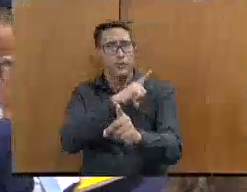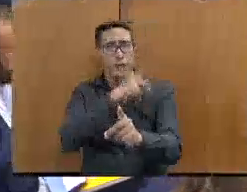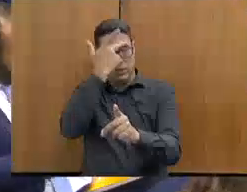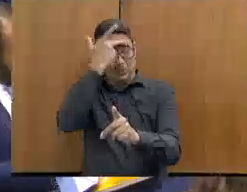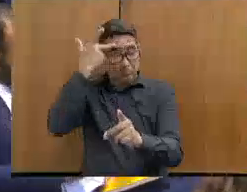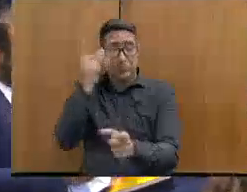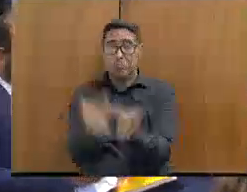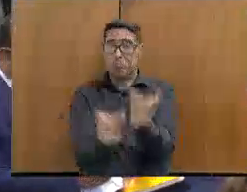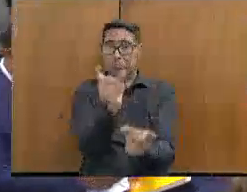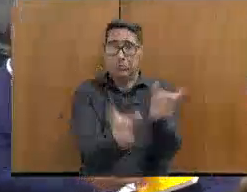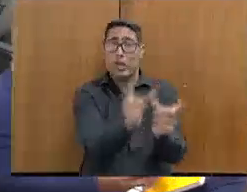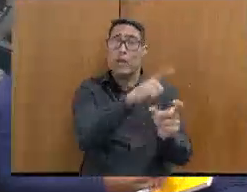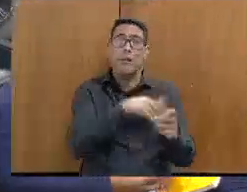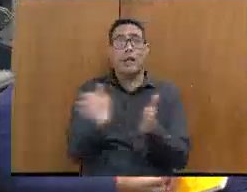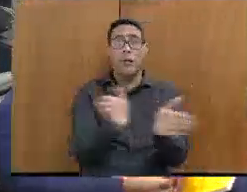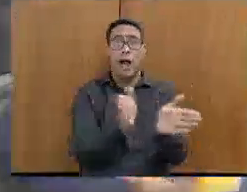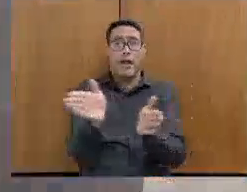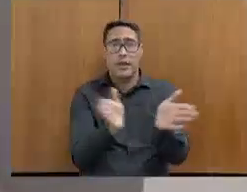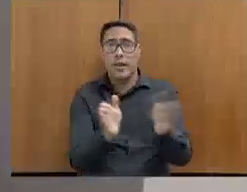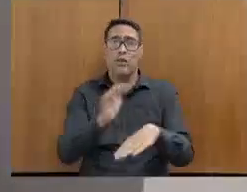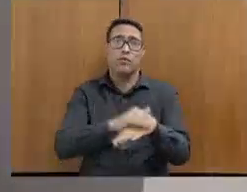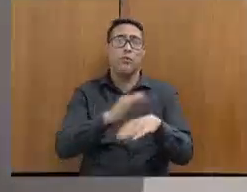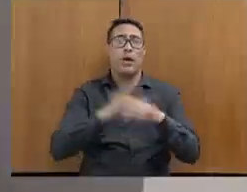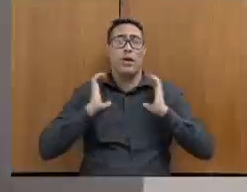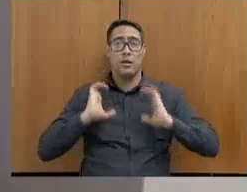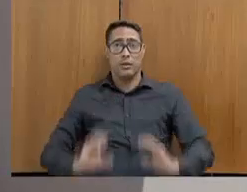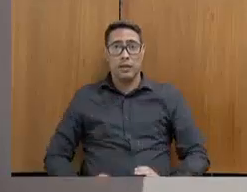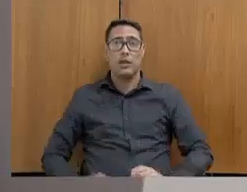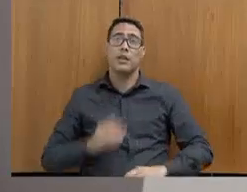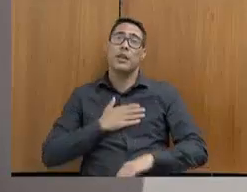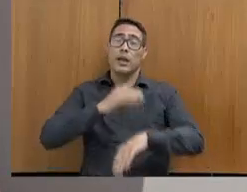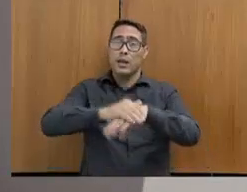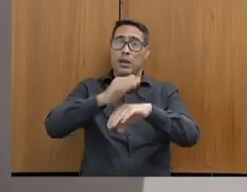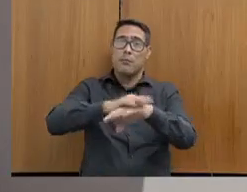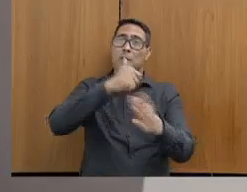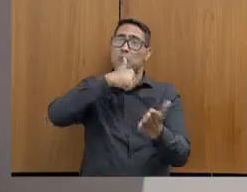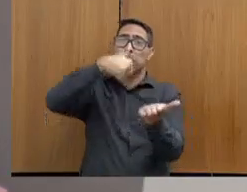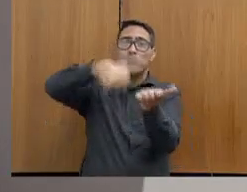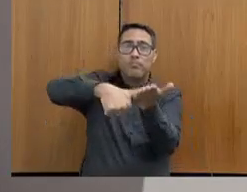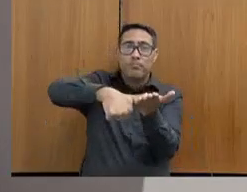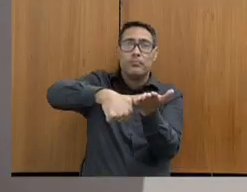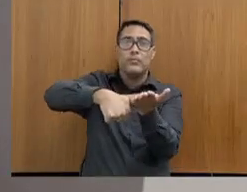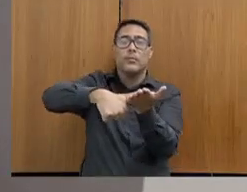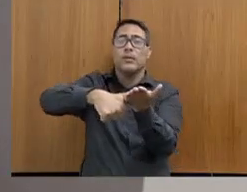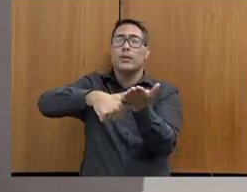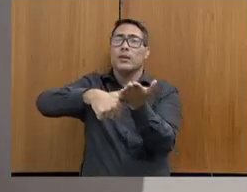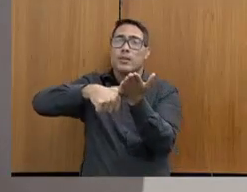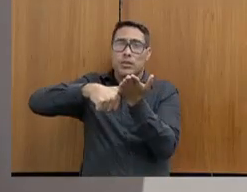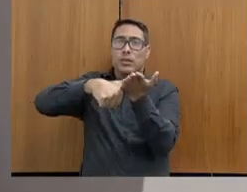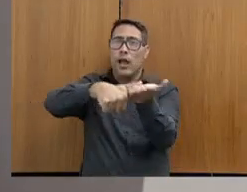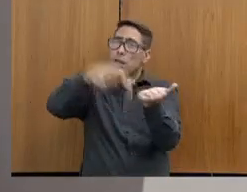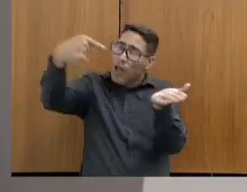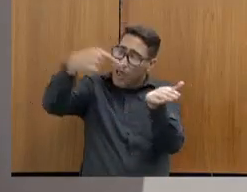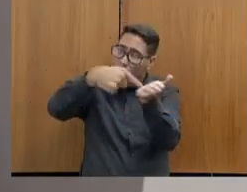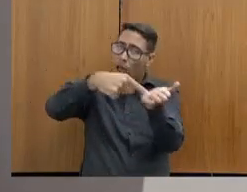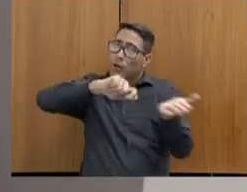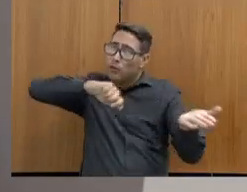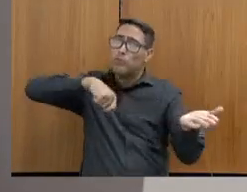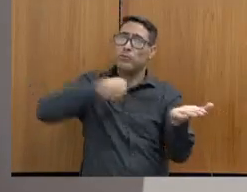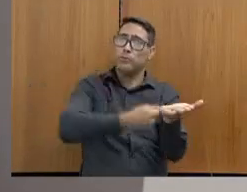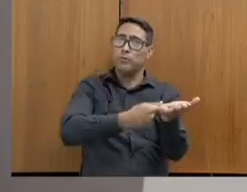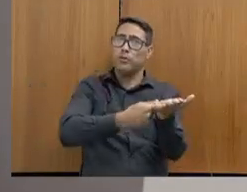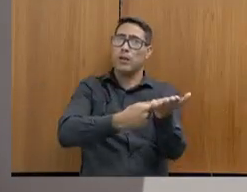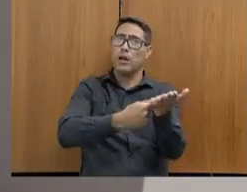haja o acesso à cidadania sendo a carteira de identidade um documento de identificação básica do Cidadão